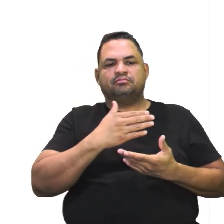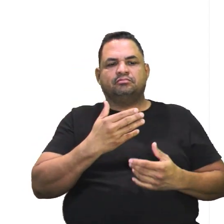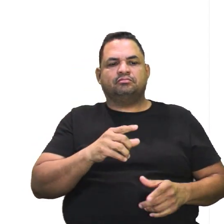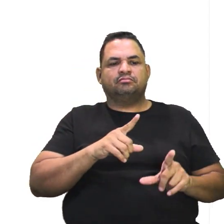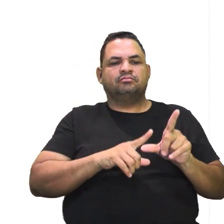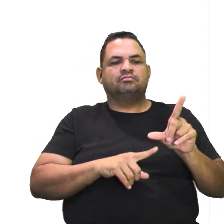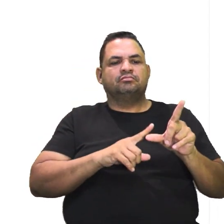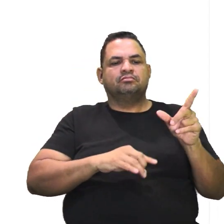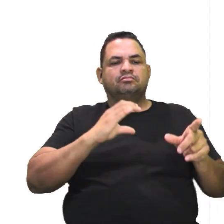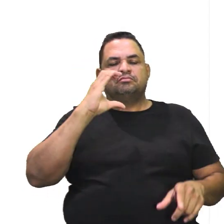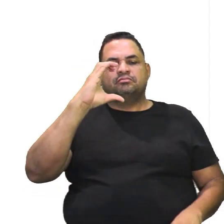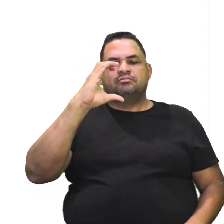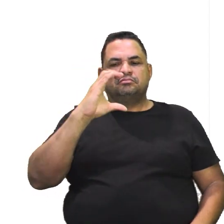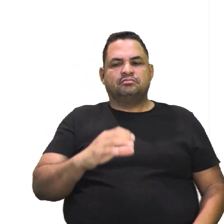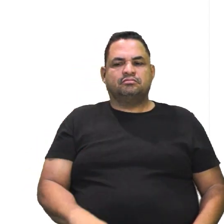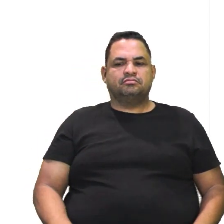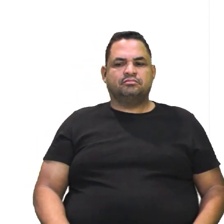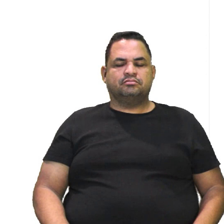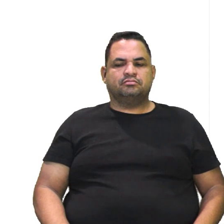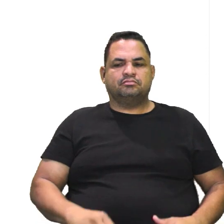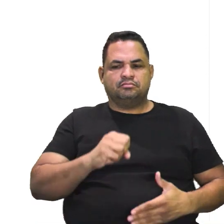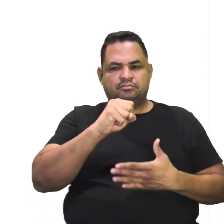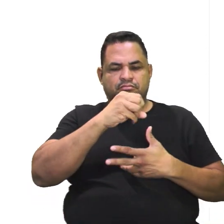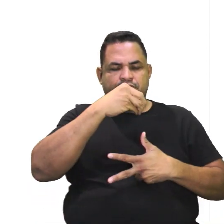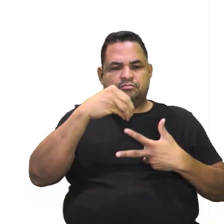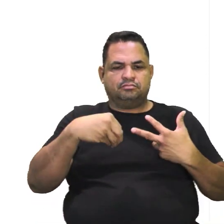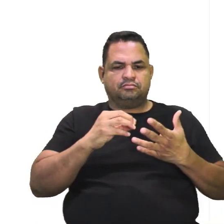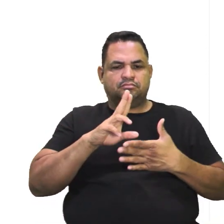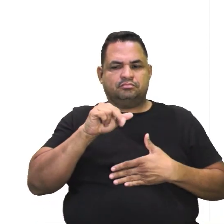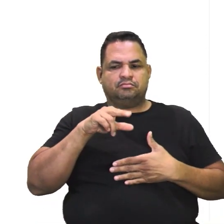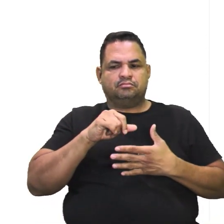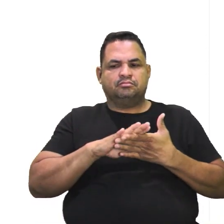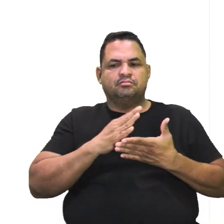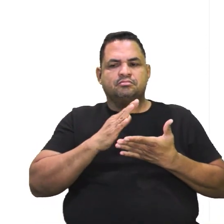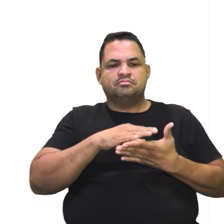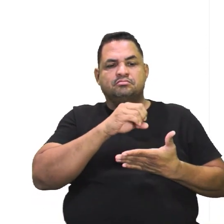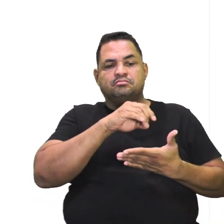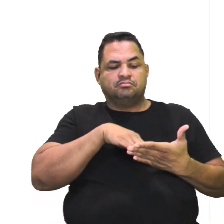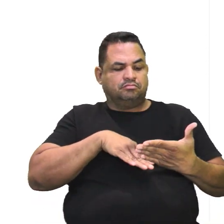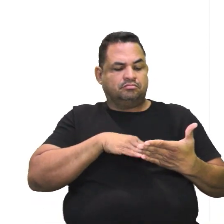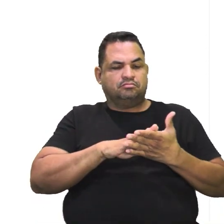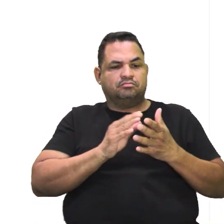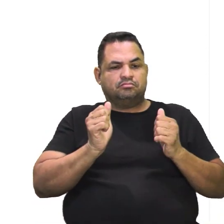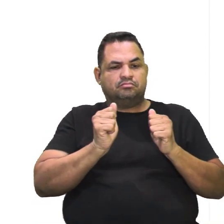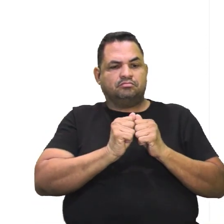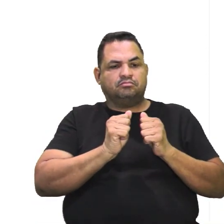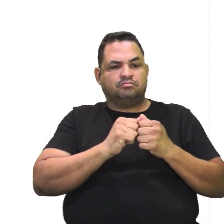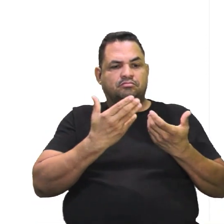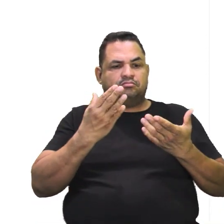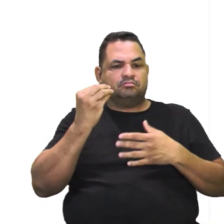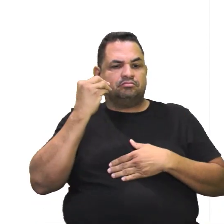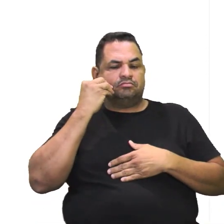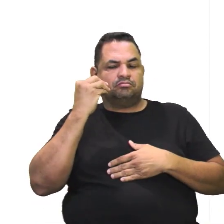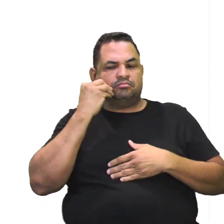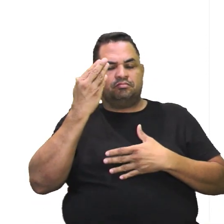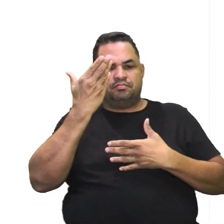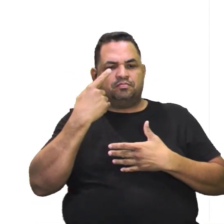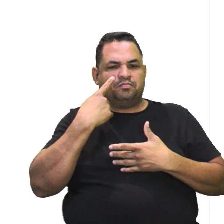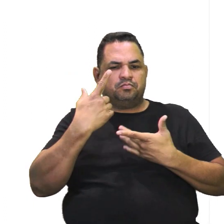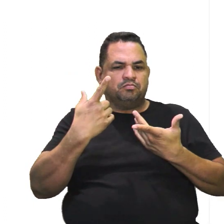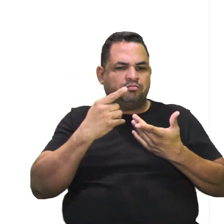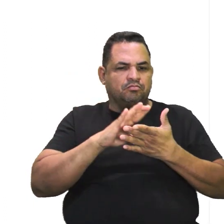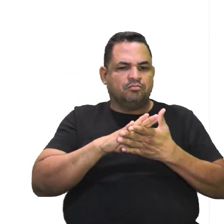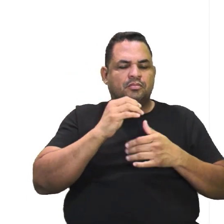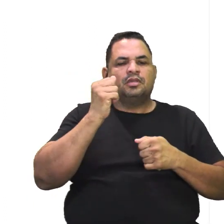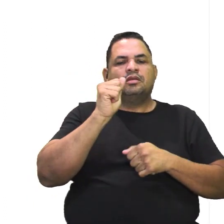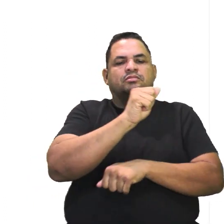é a letra C. E o Enem nunca vai colocar os gabaritos todos próximos, tá? Para tentar exigir